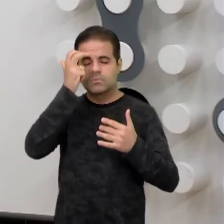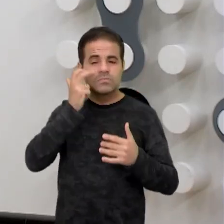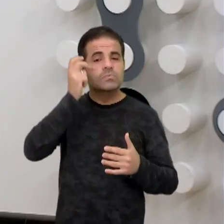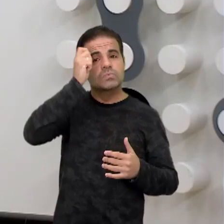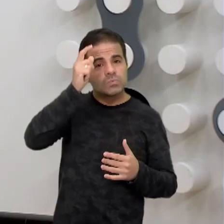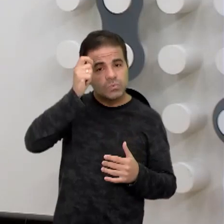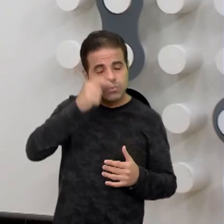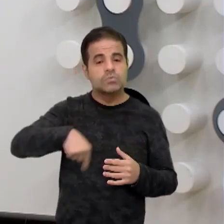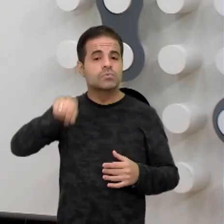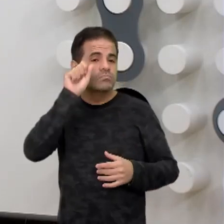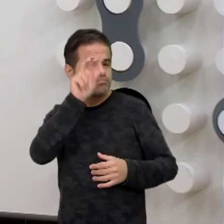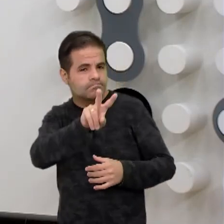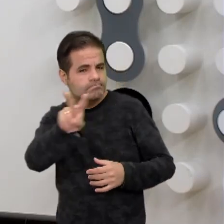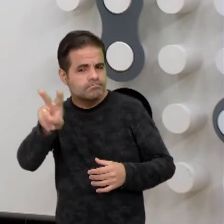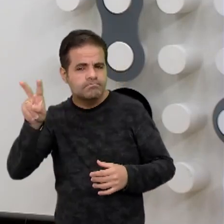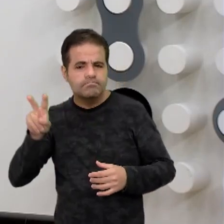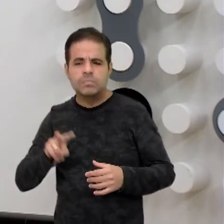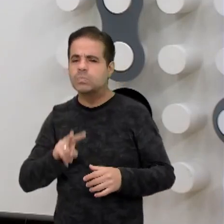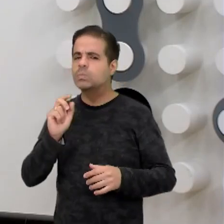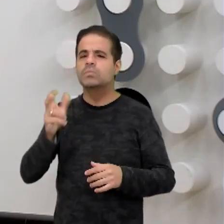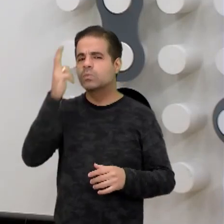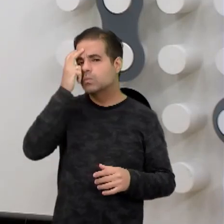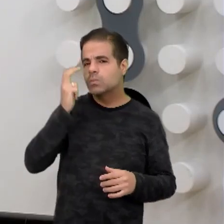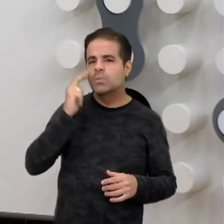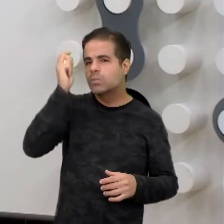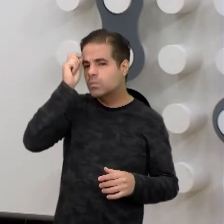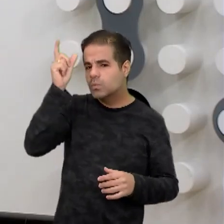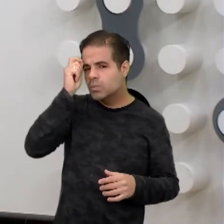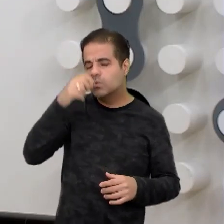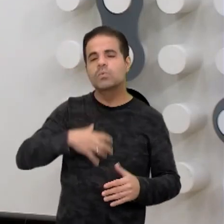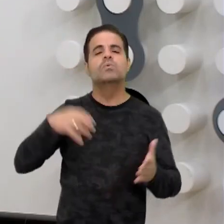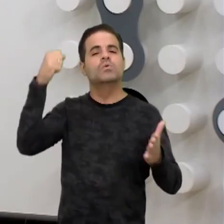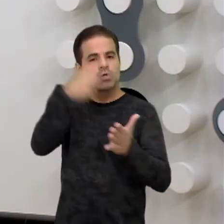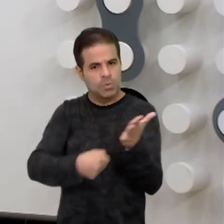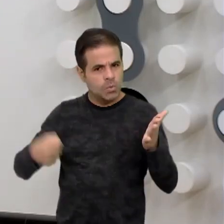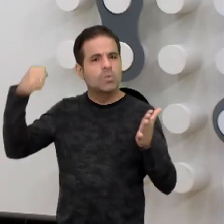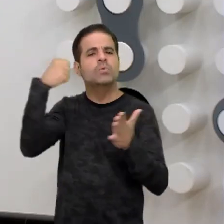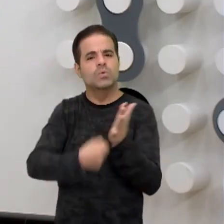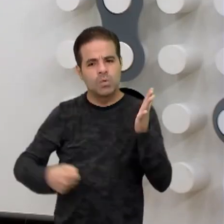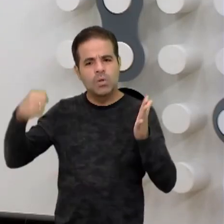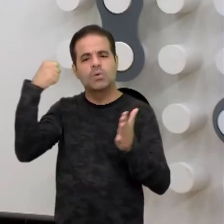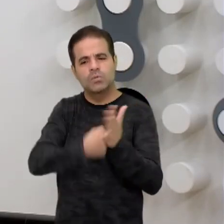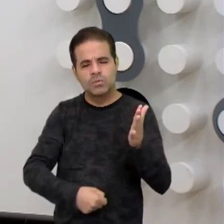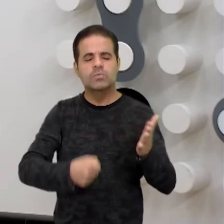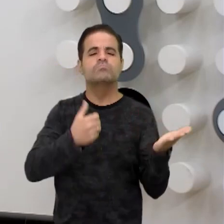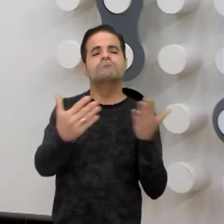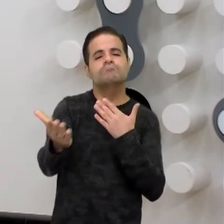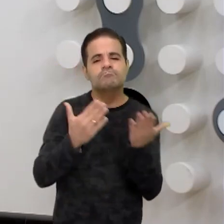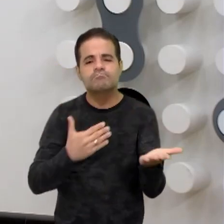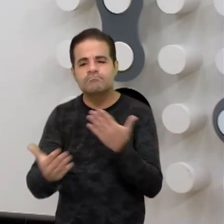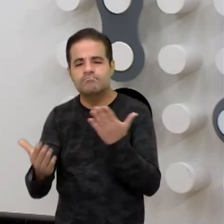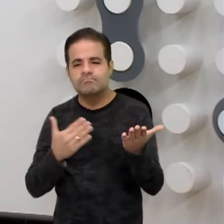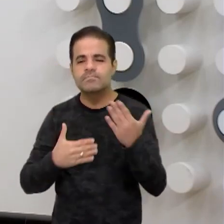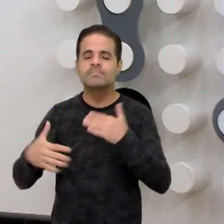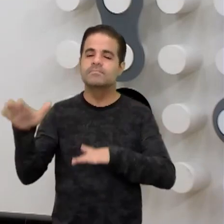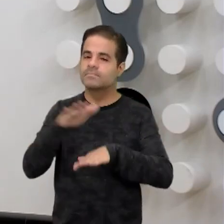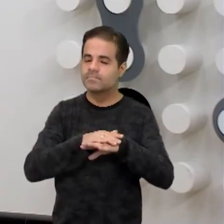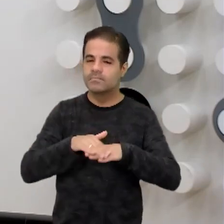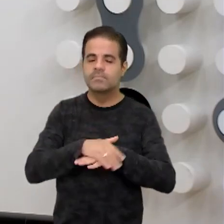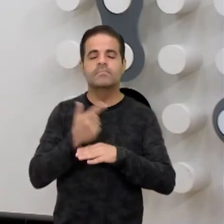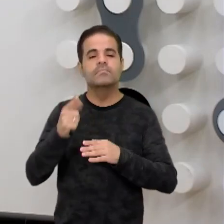gente viu a cultura no sentido das lutas fazendo uma conversa com outro componente